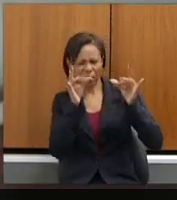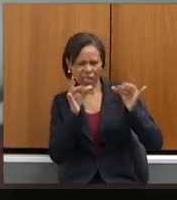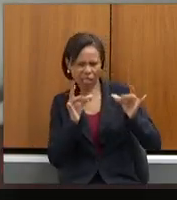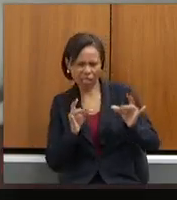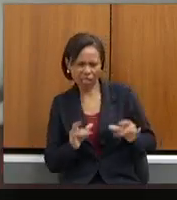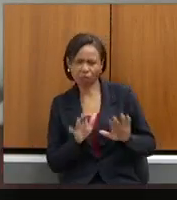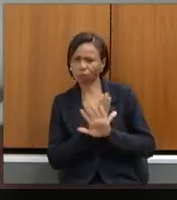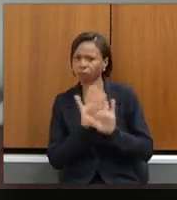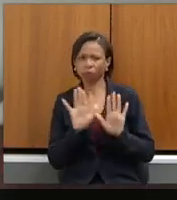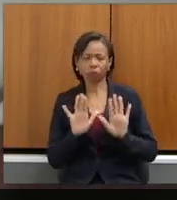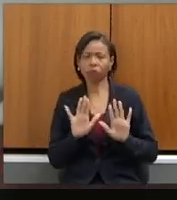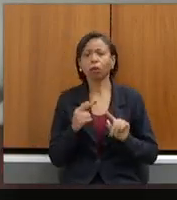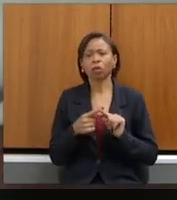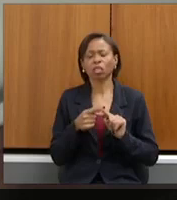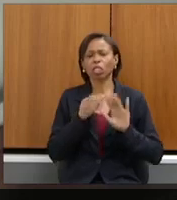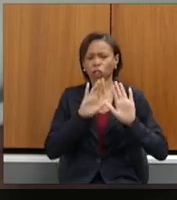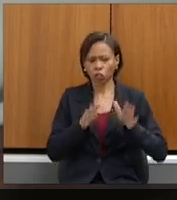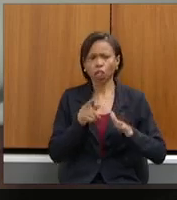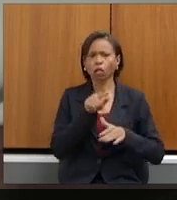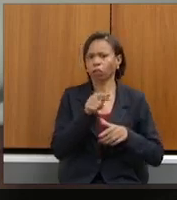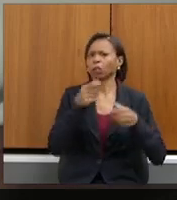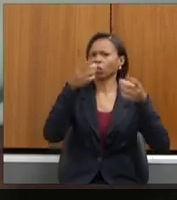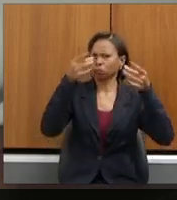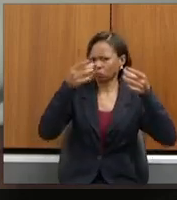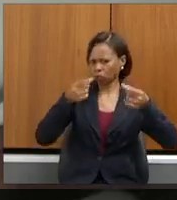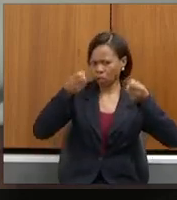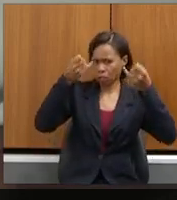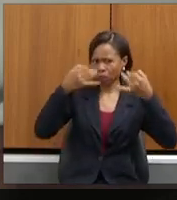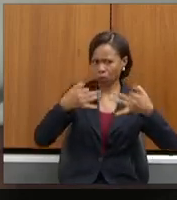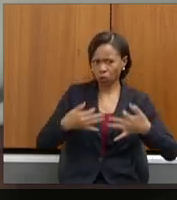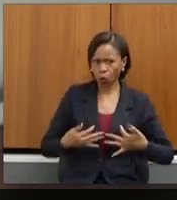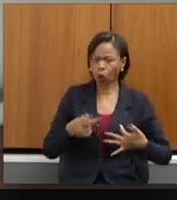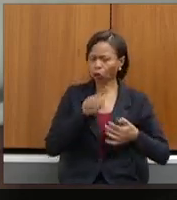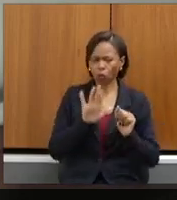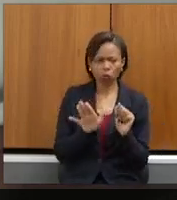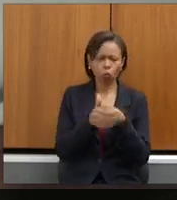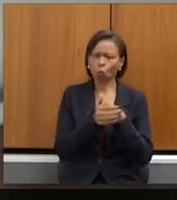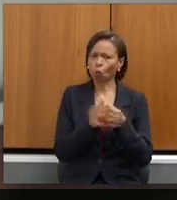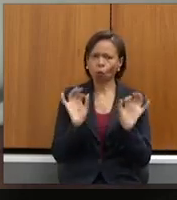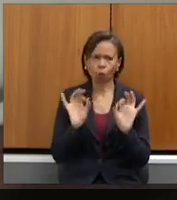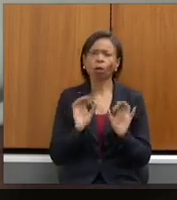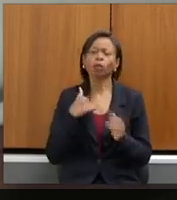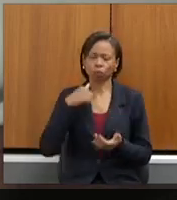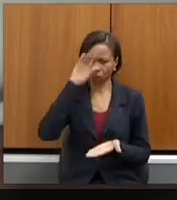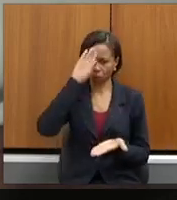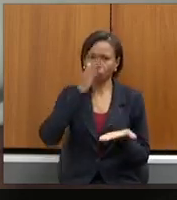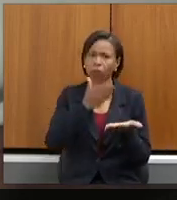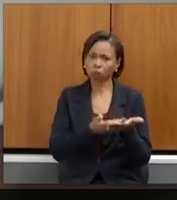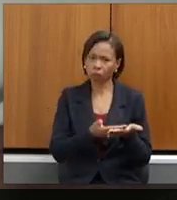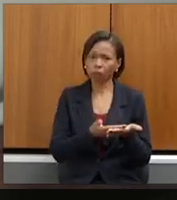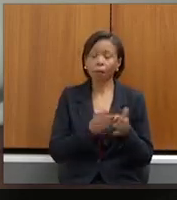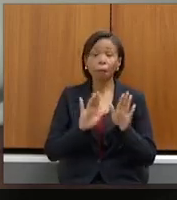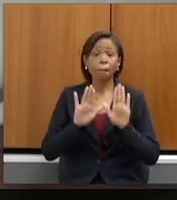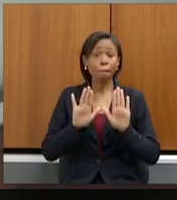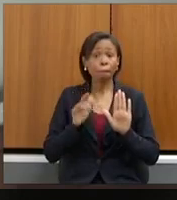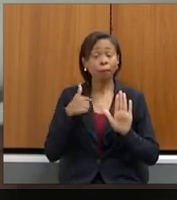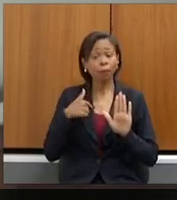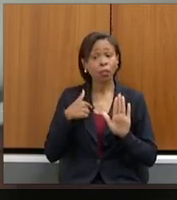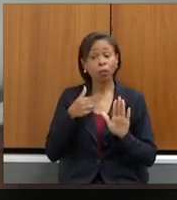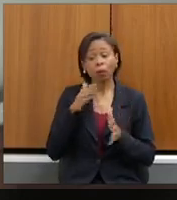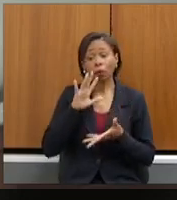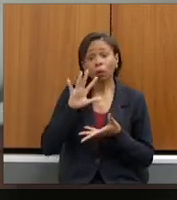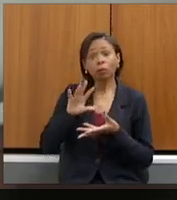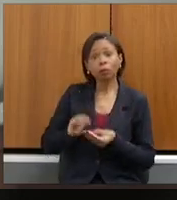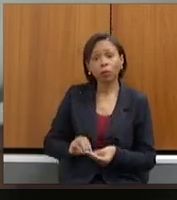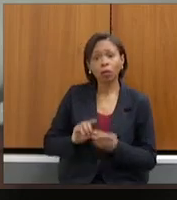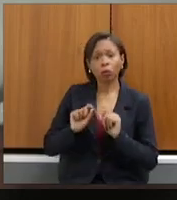eu acho que essas coisas foram muito bem explicar as como o senhor só falou que não tem nada a esconder não acredito nisso mas eu gostaria de terminar aí não fala